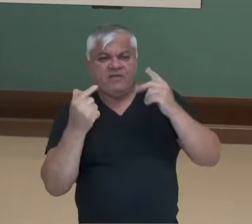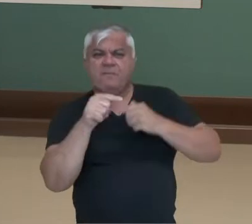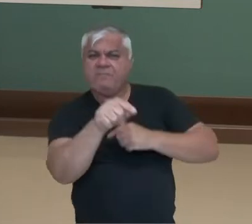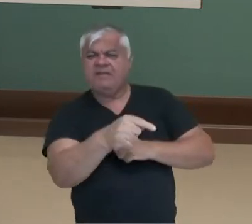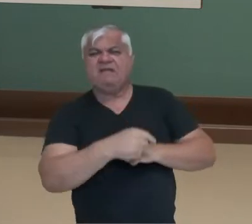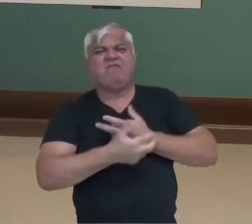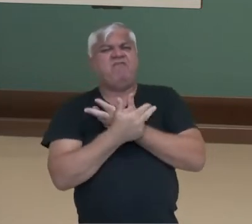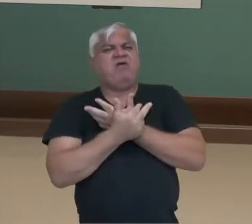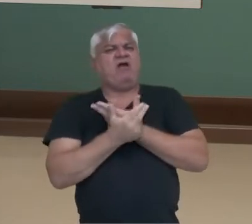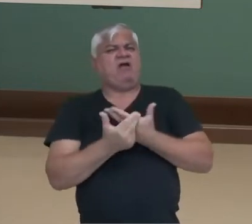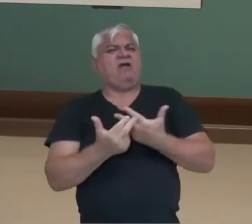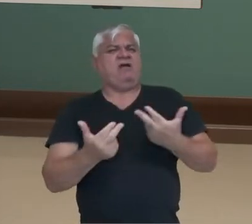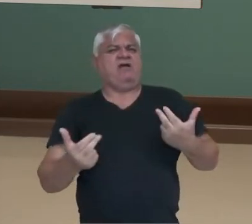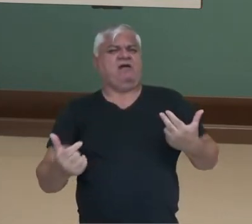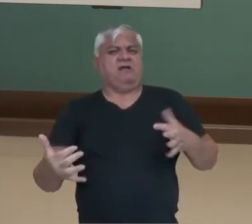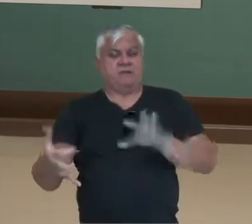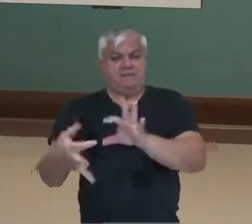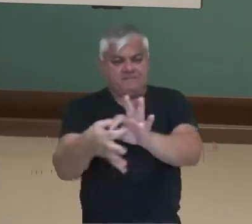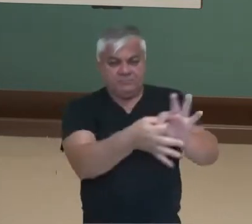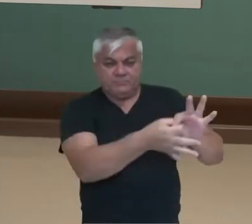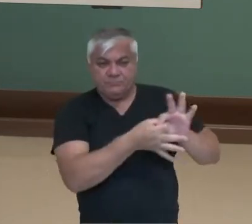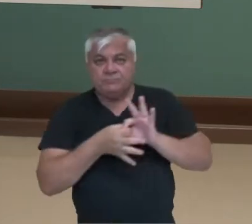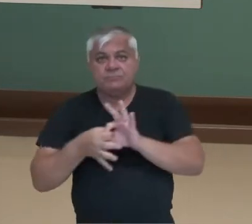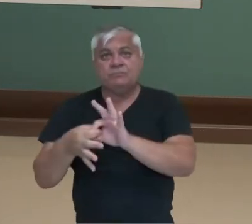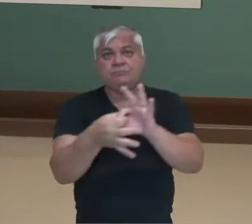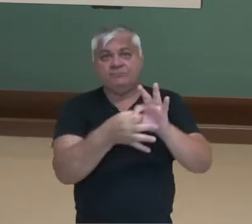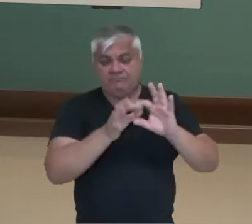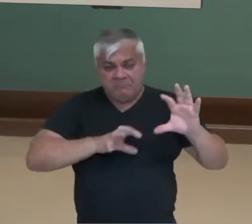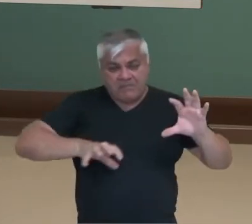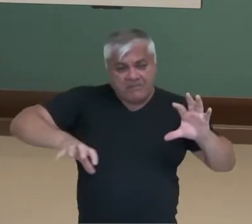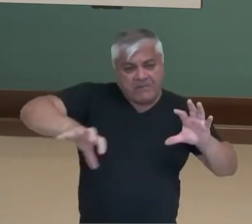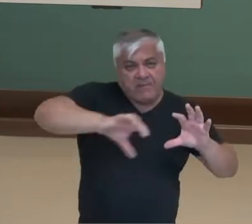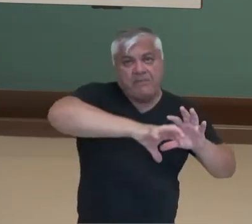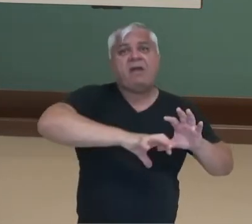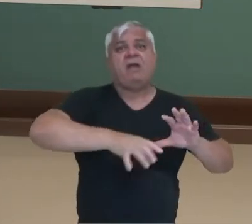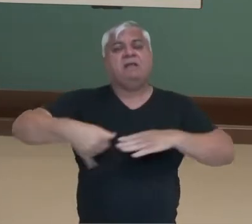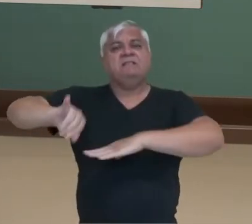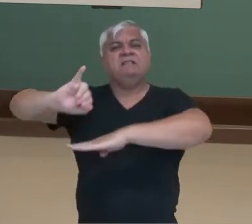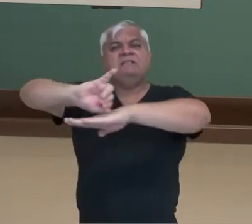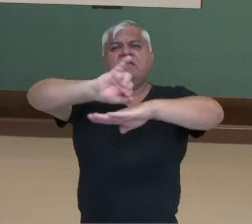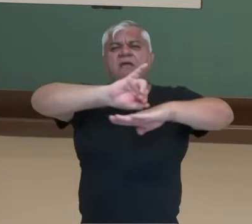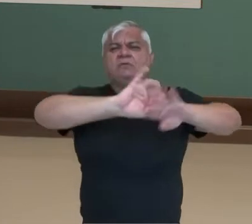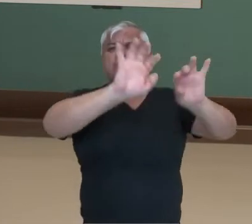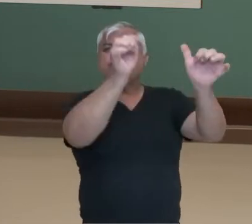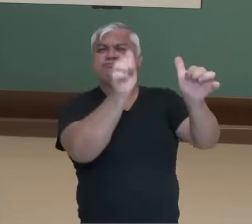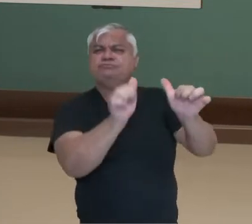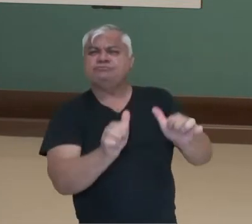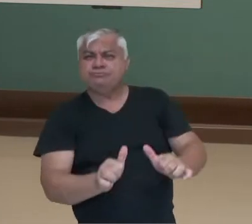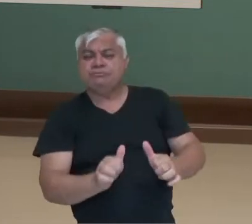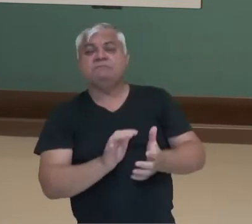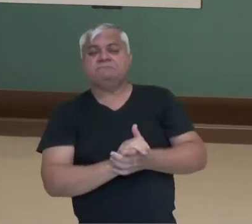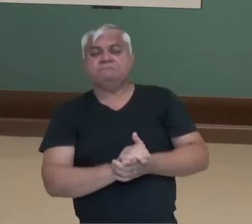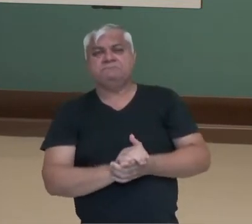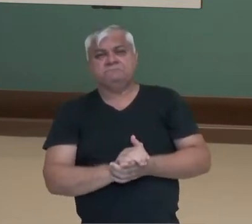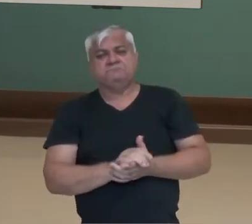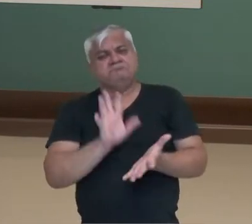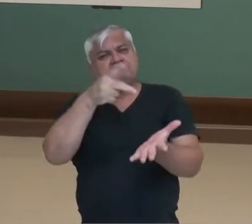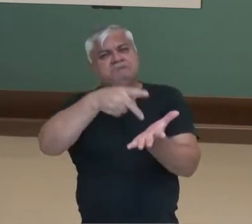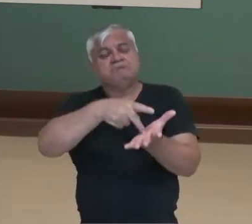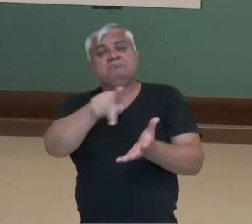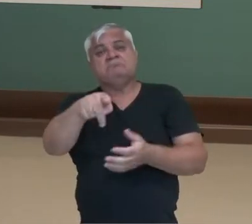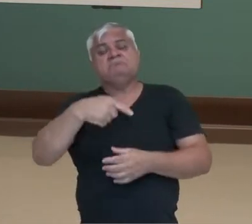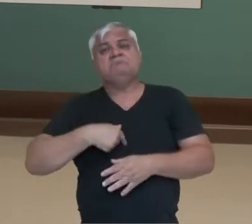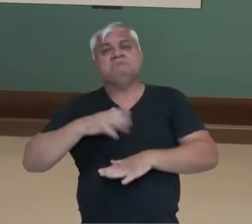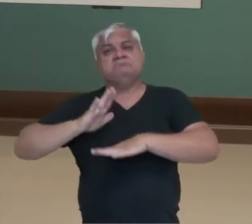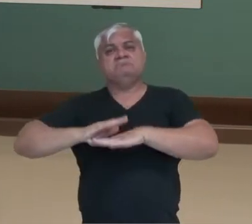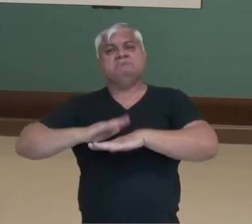da cidade que se relacionava com os deuses, né? É verdade, chegou um momento que os